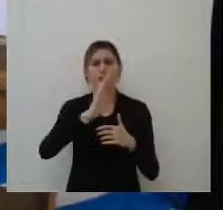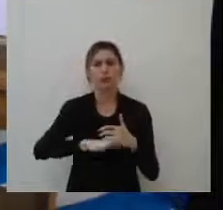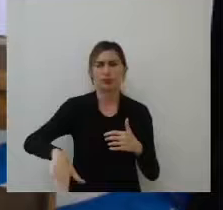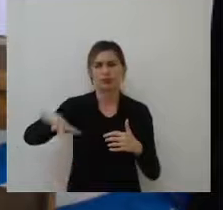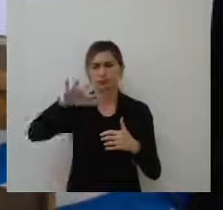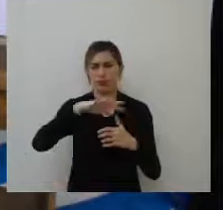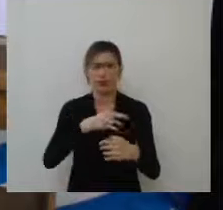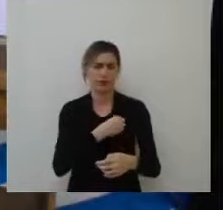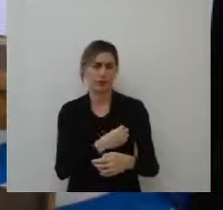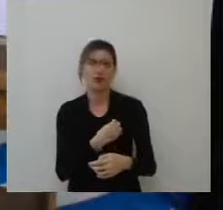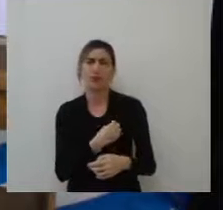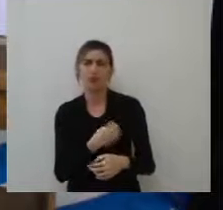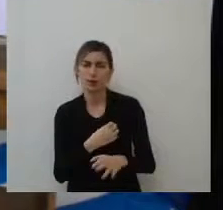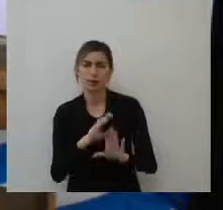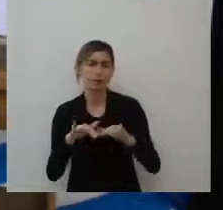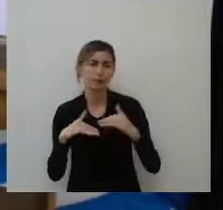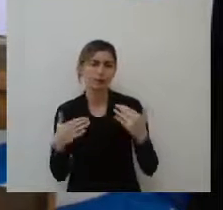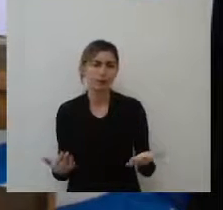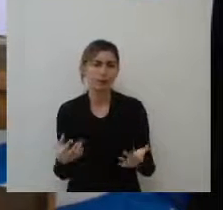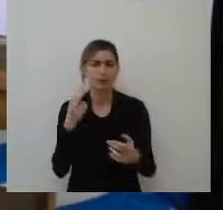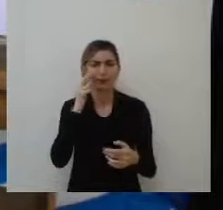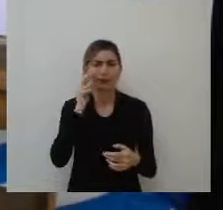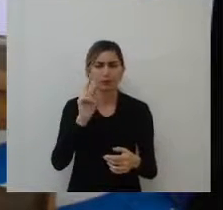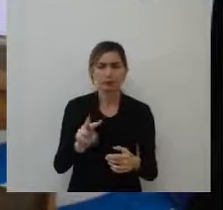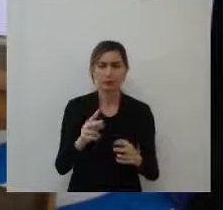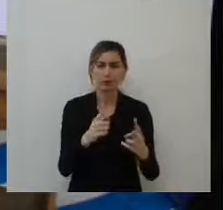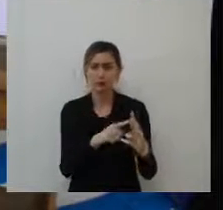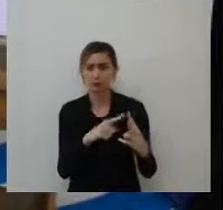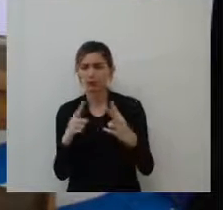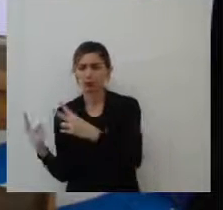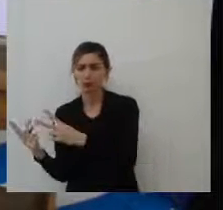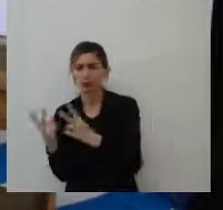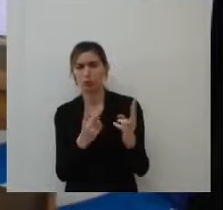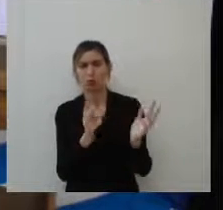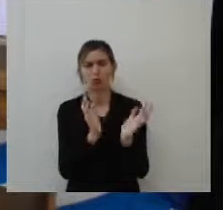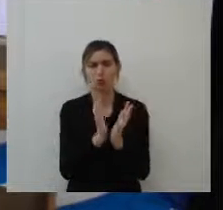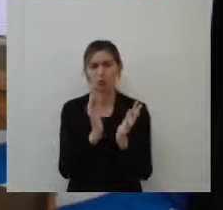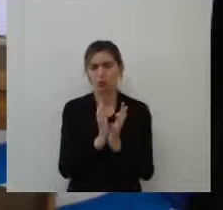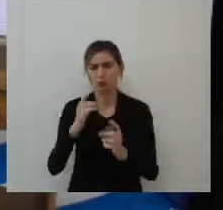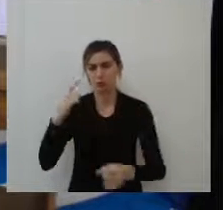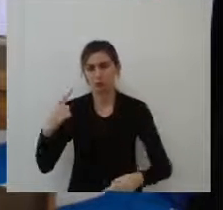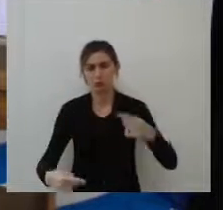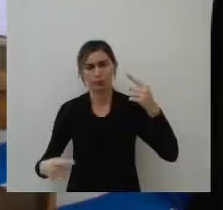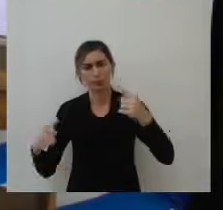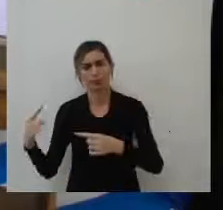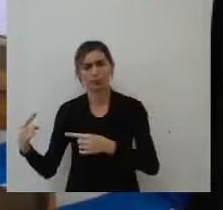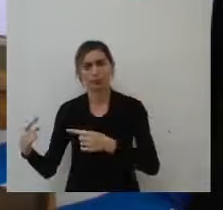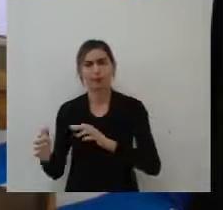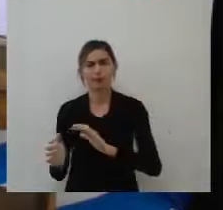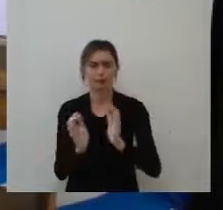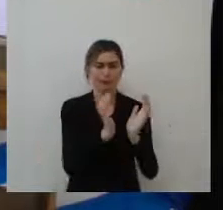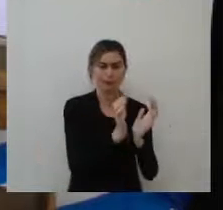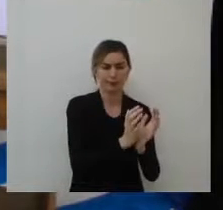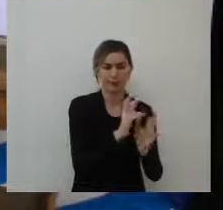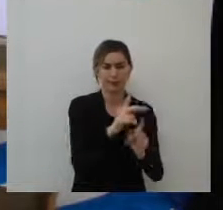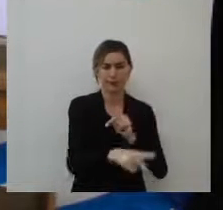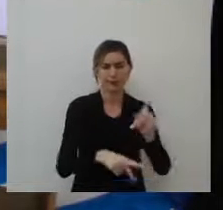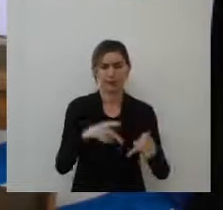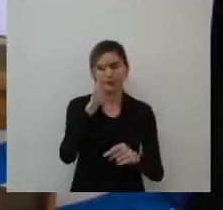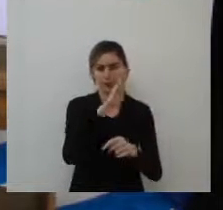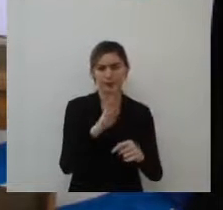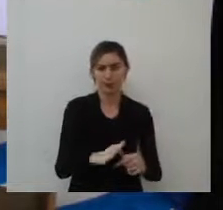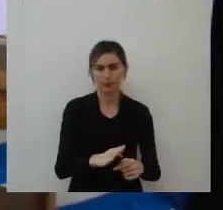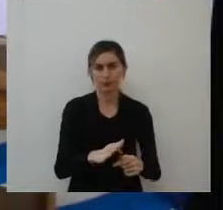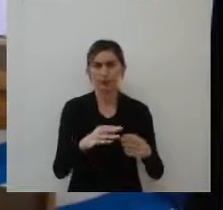amazônica que é vida, tá? Então a gente vai ver que existem grupos divergentes. Então, de um lado, a população brasileira